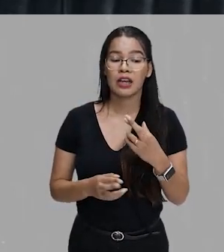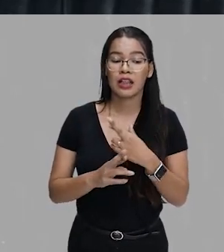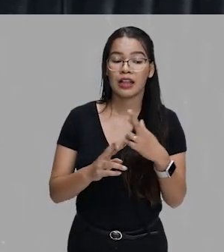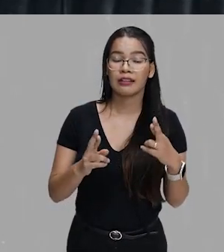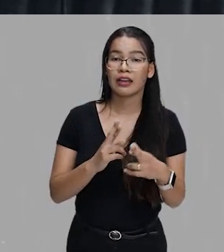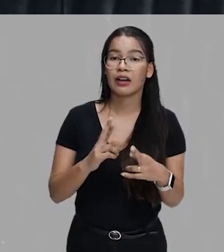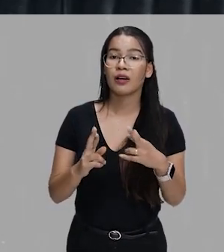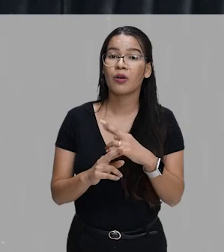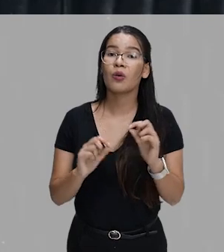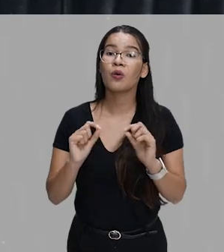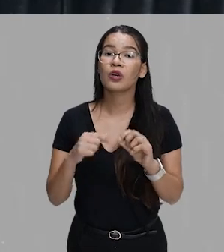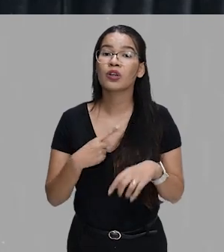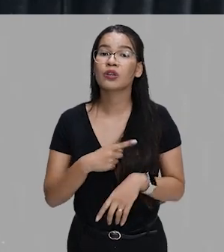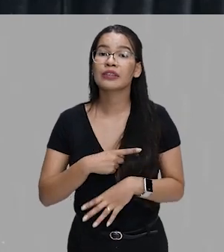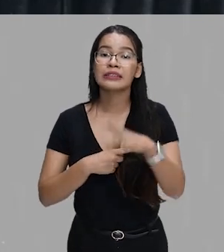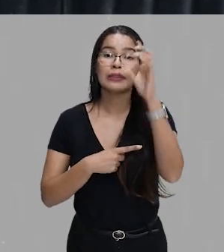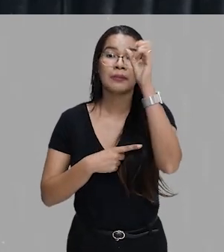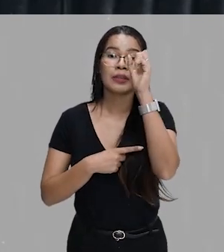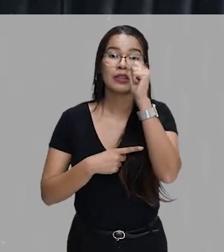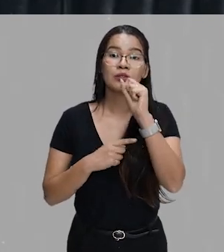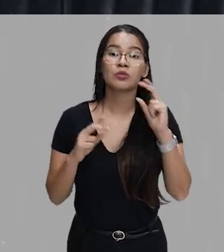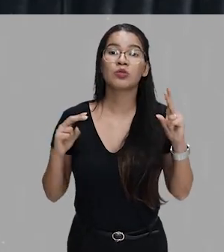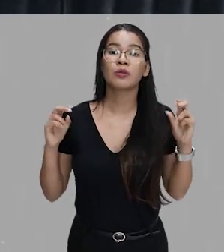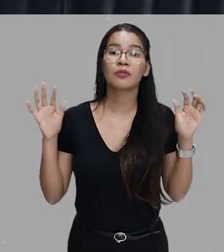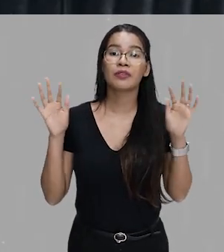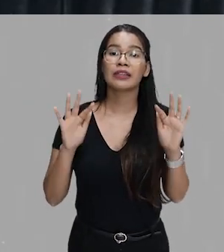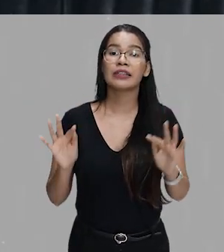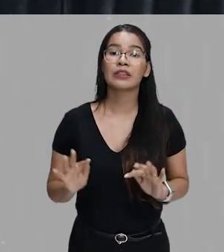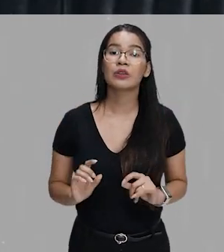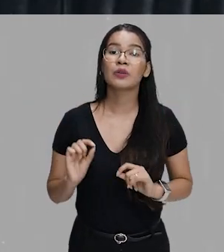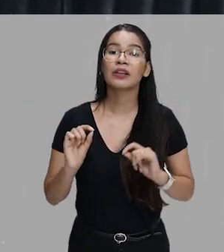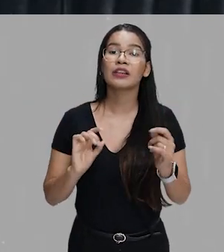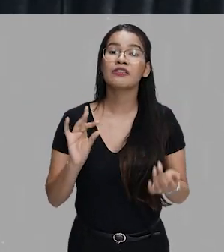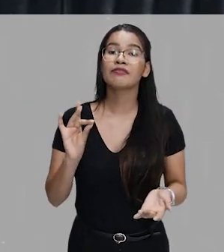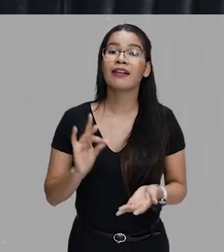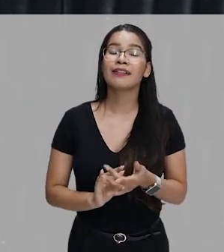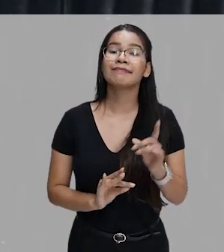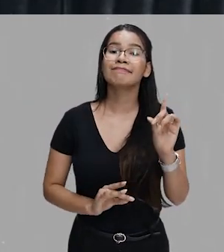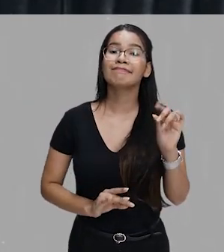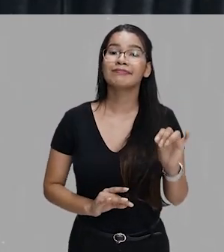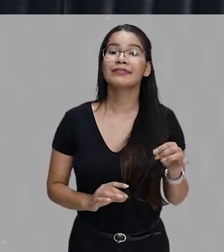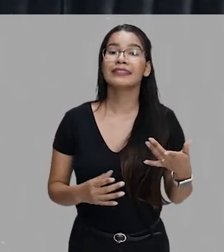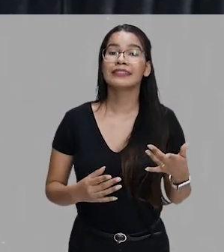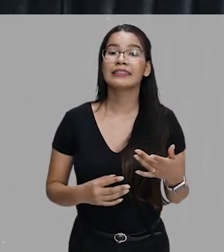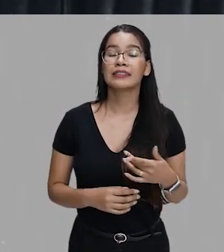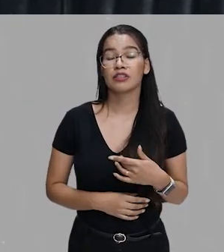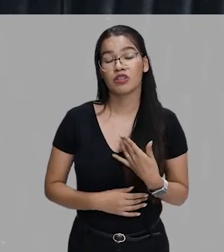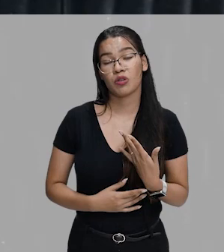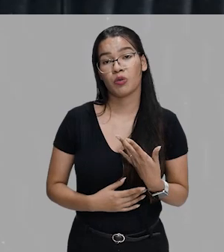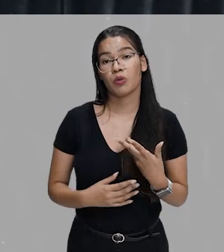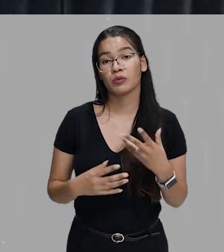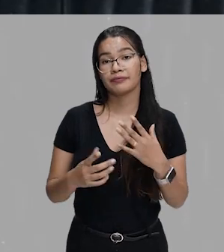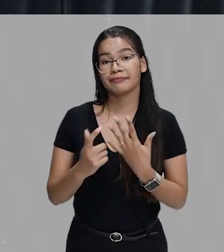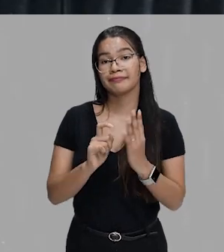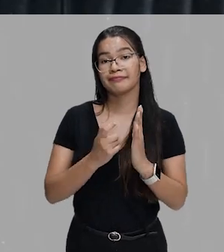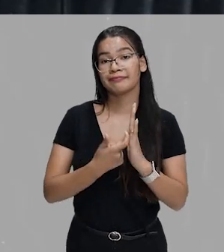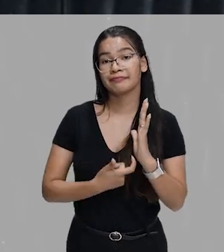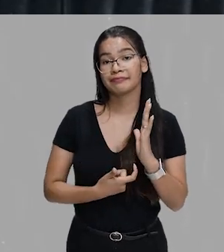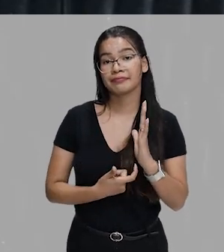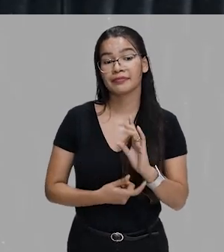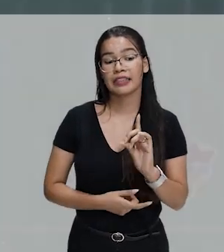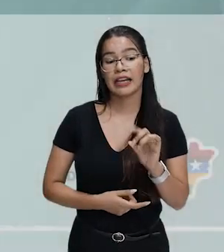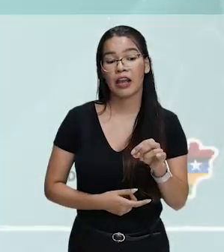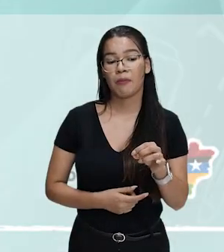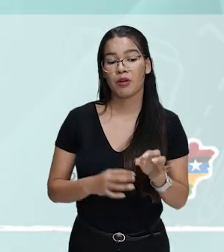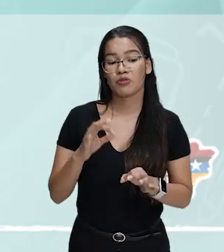o que a gente aprende de felicidade e o que realmente é felicidade segundo o texto. É